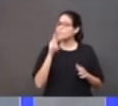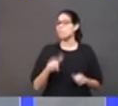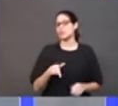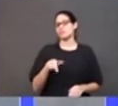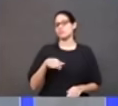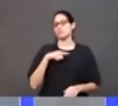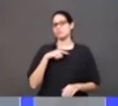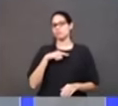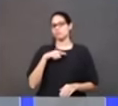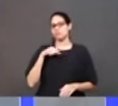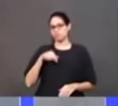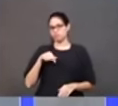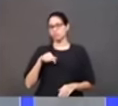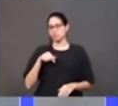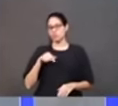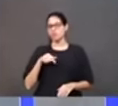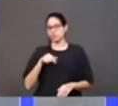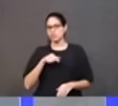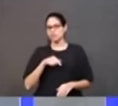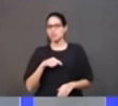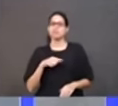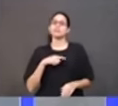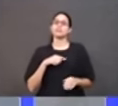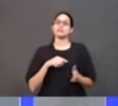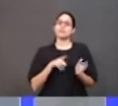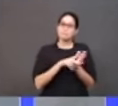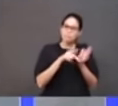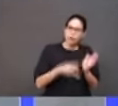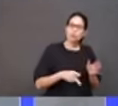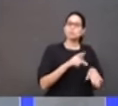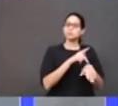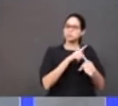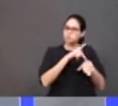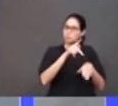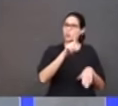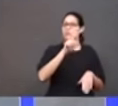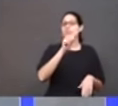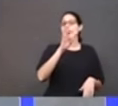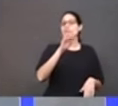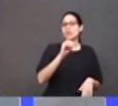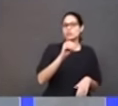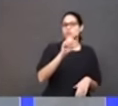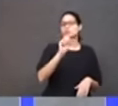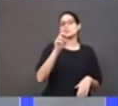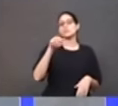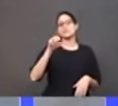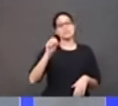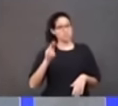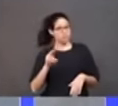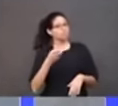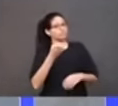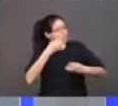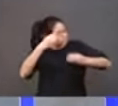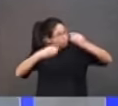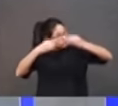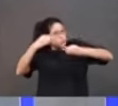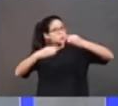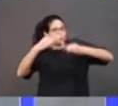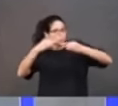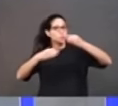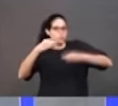em relação especificamente aos cursos lato sensu, para que ele seja discutido no âmbito dos